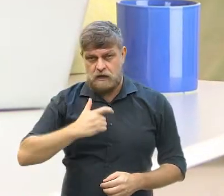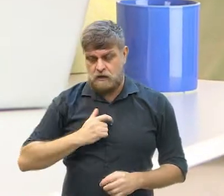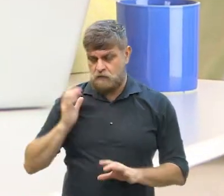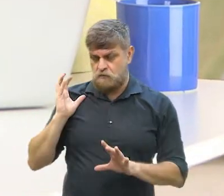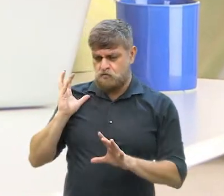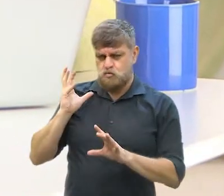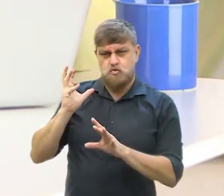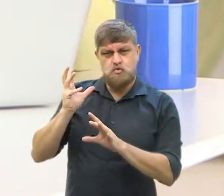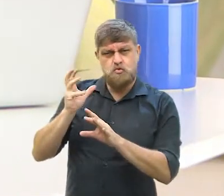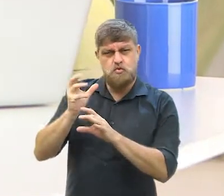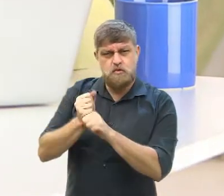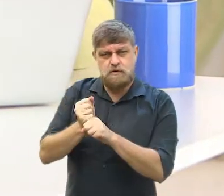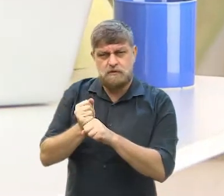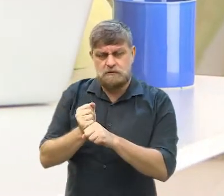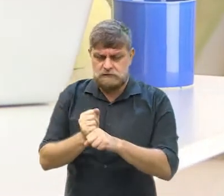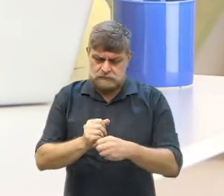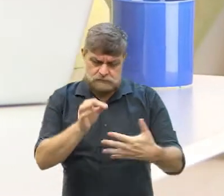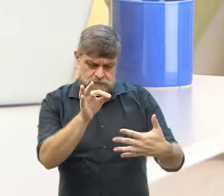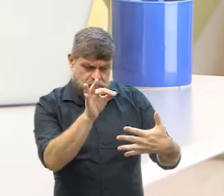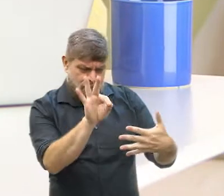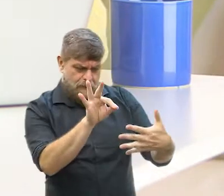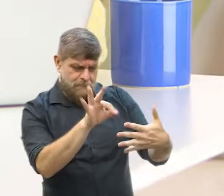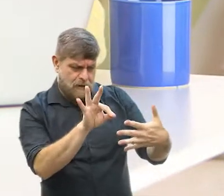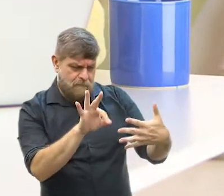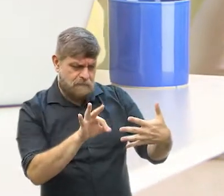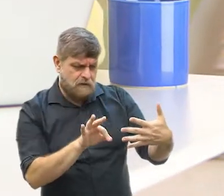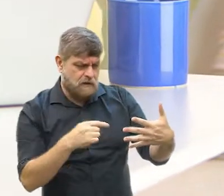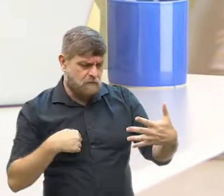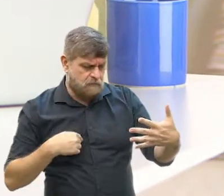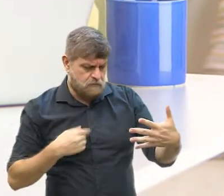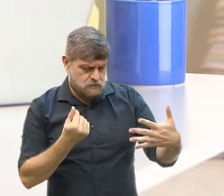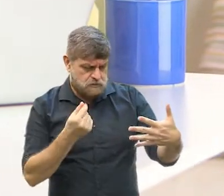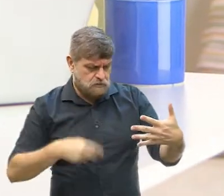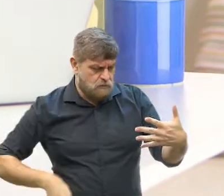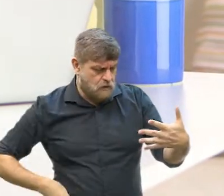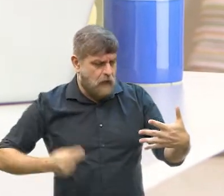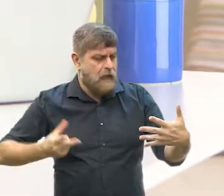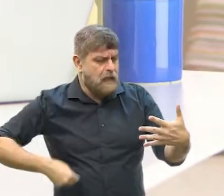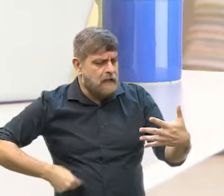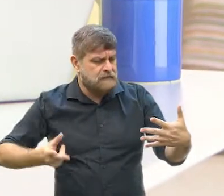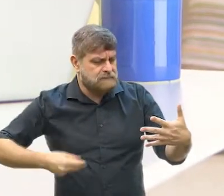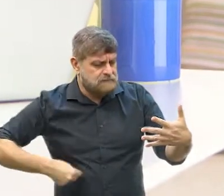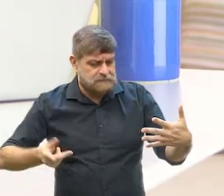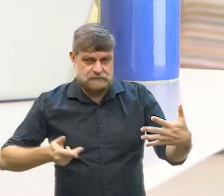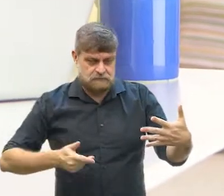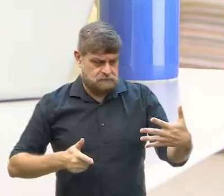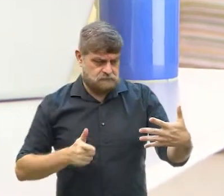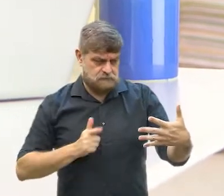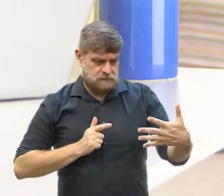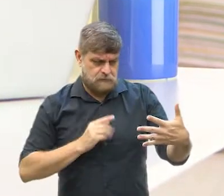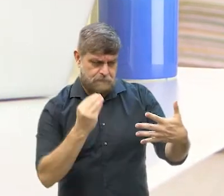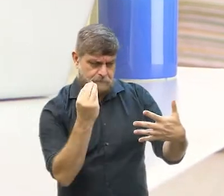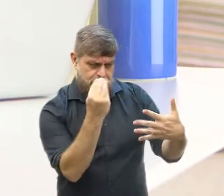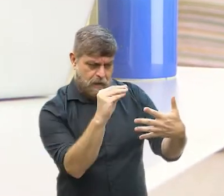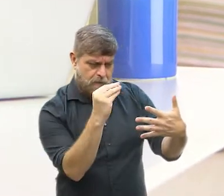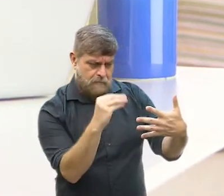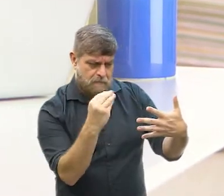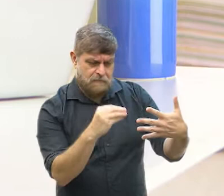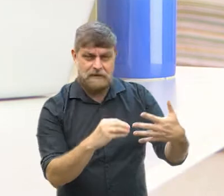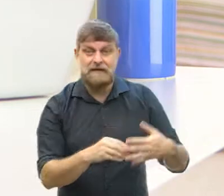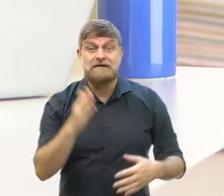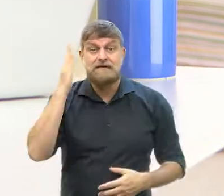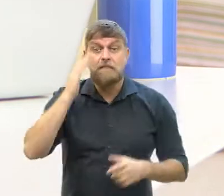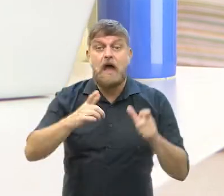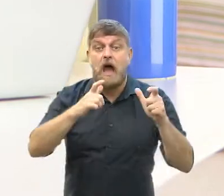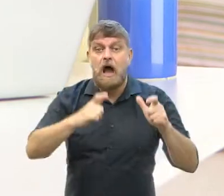contabilizar, né? Eu identificar onde é que eu estou gastando o meu dinheiro. Então, por categorias. Então, na farmácia,